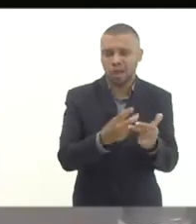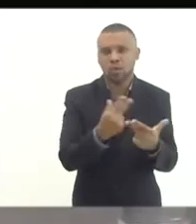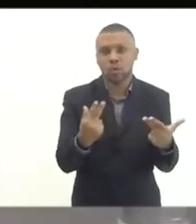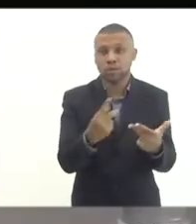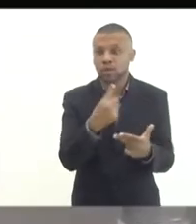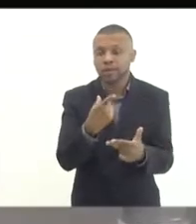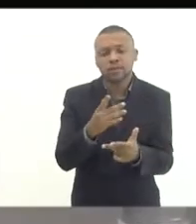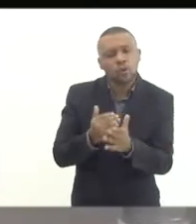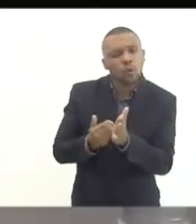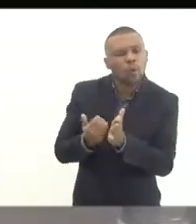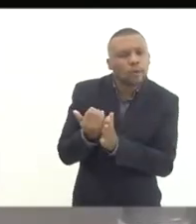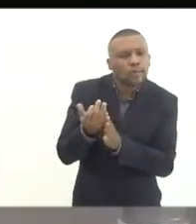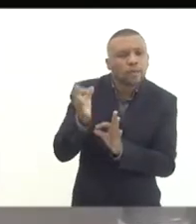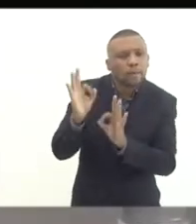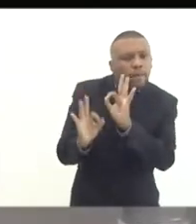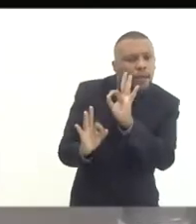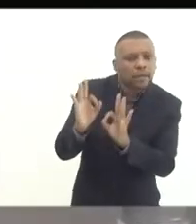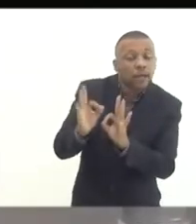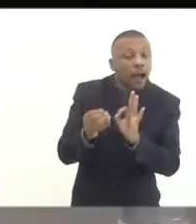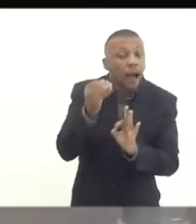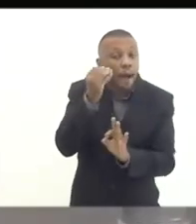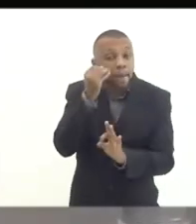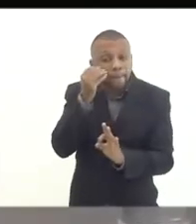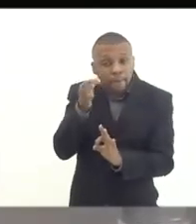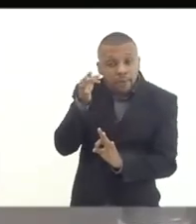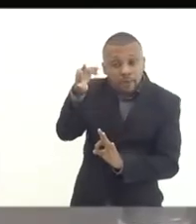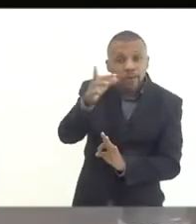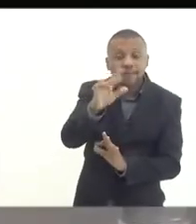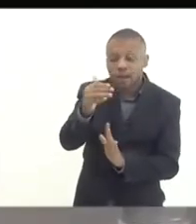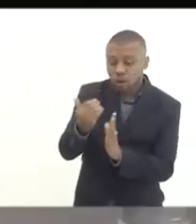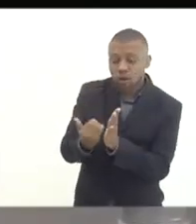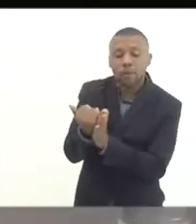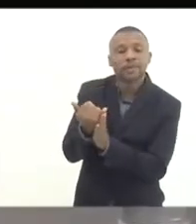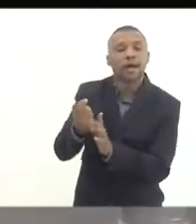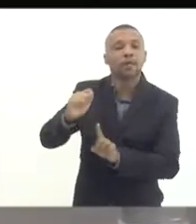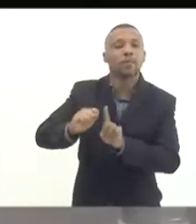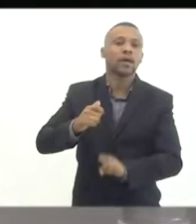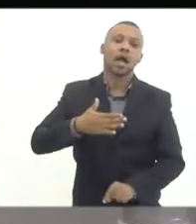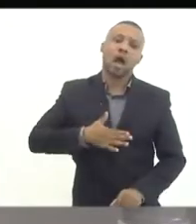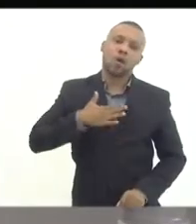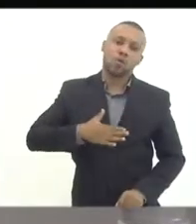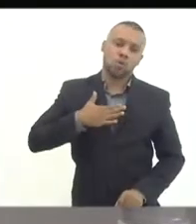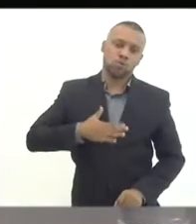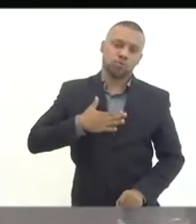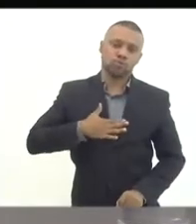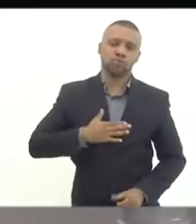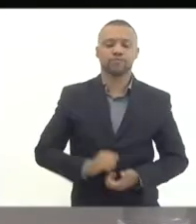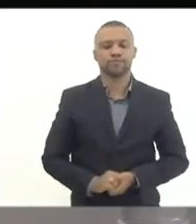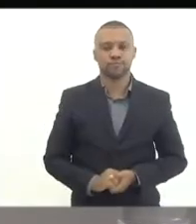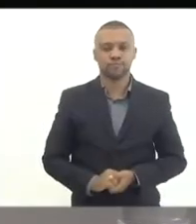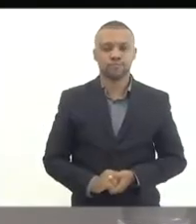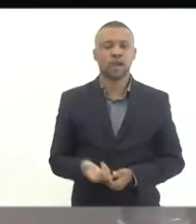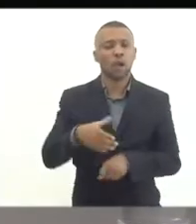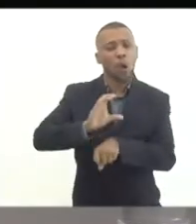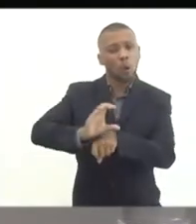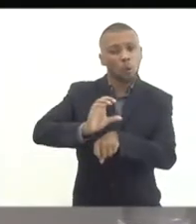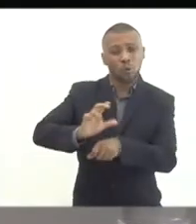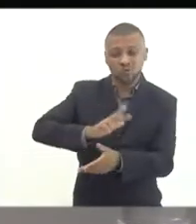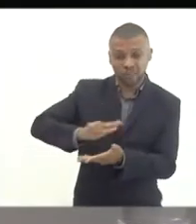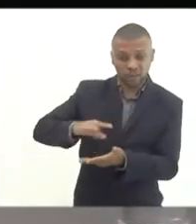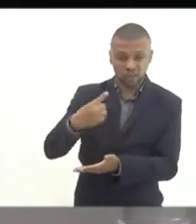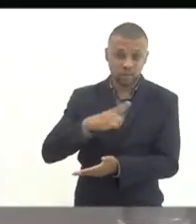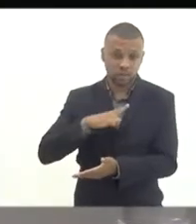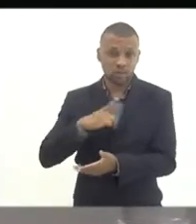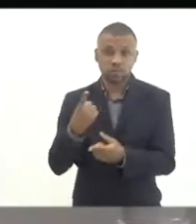gente já tá planejando e a previsão é começar em agosto nós temos os cursos que a gente faz junto